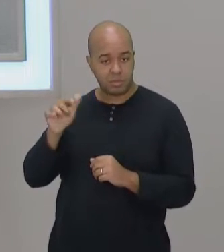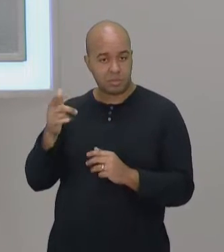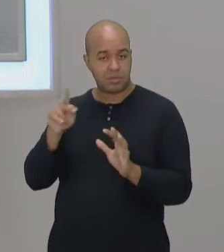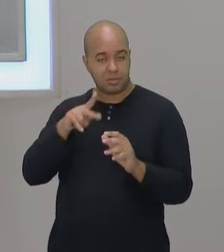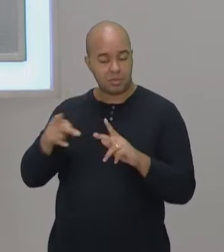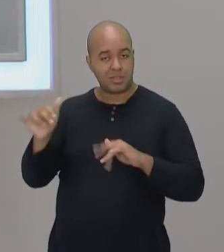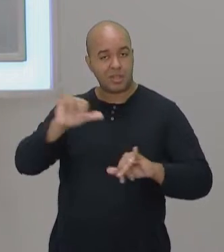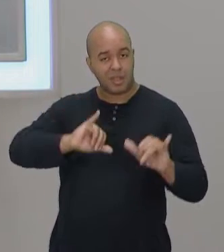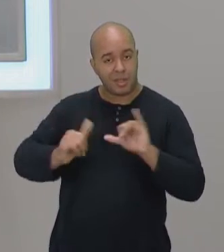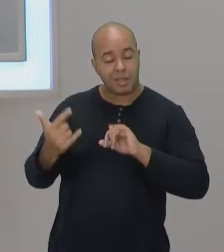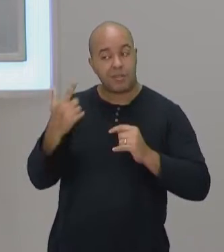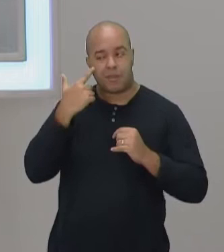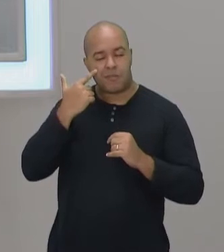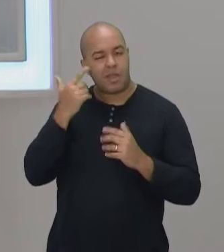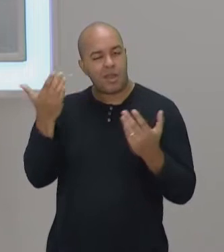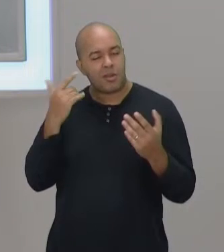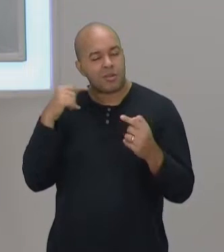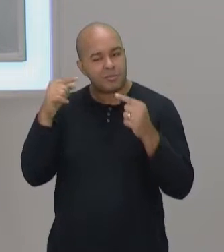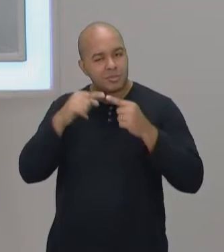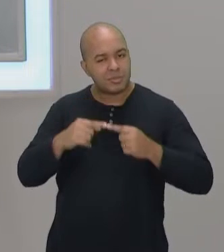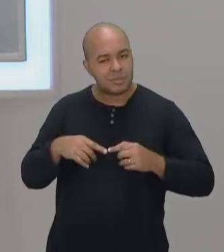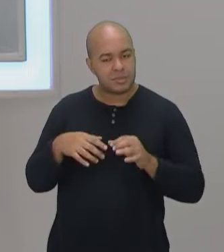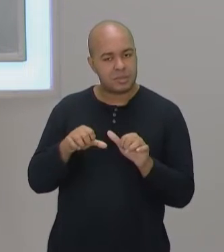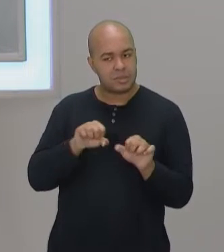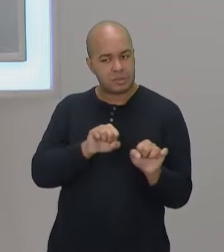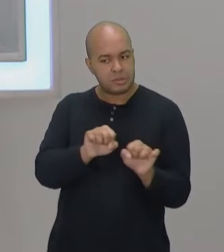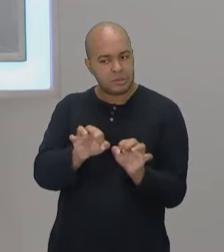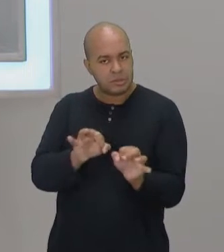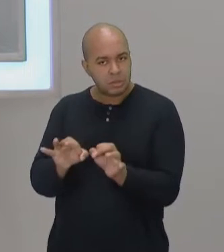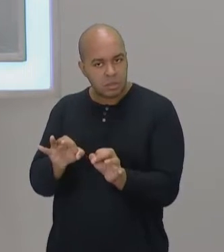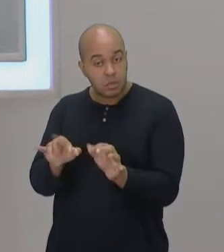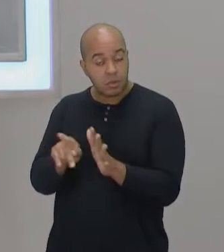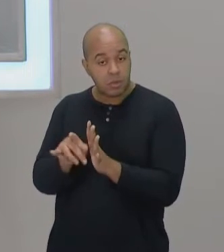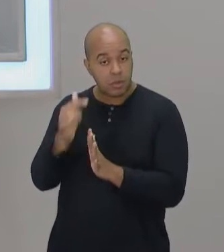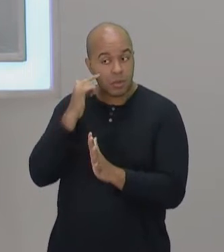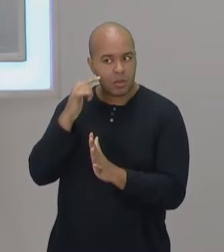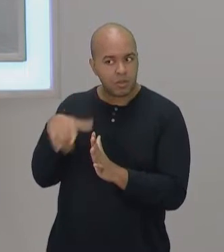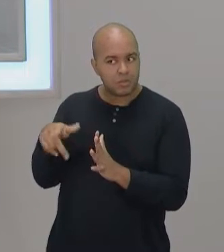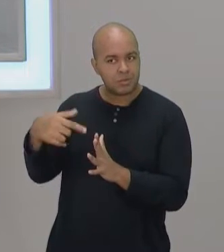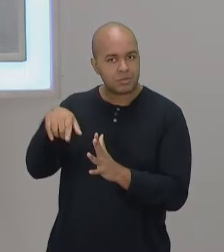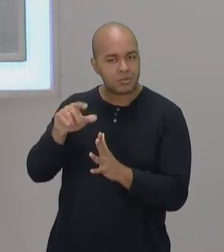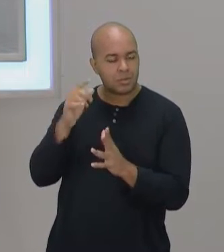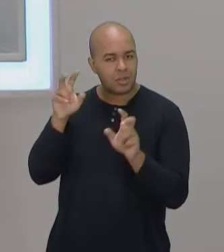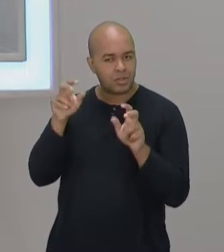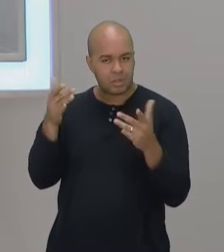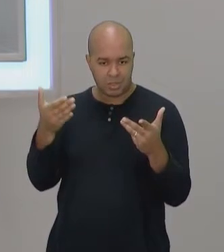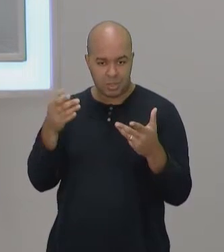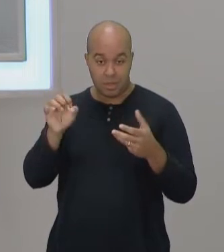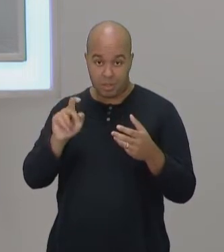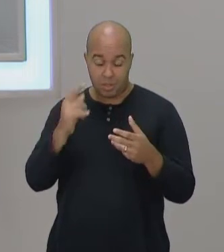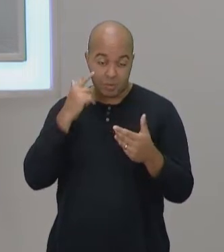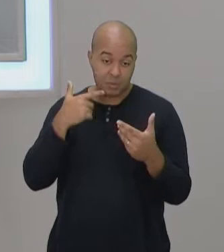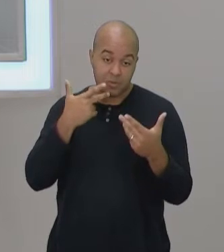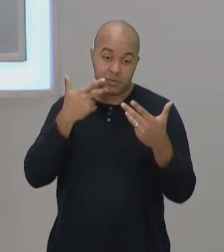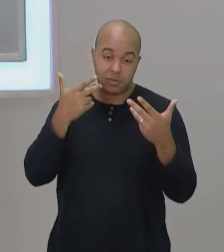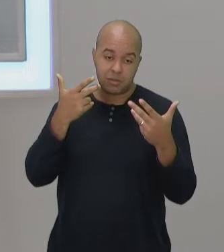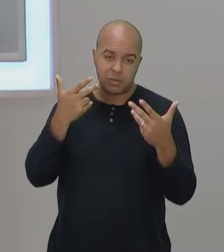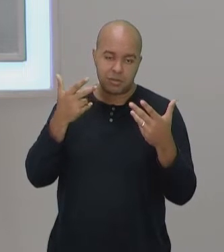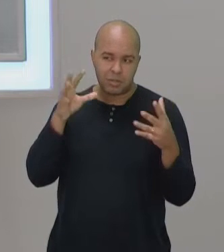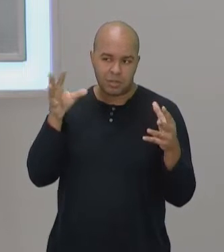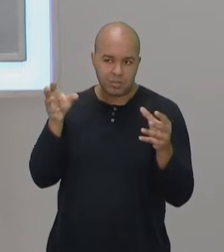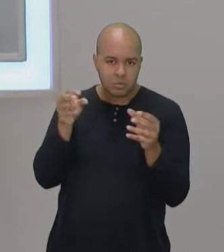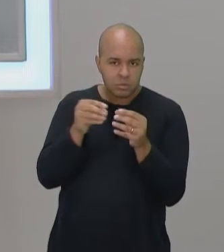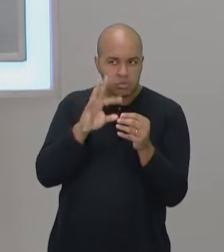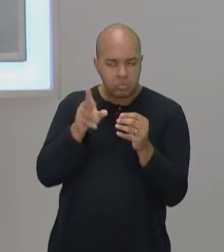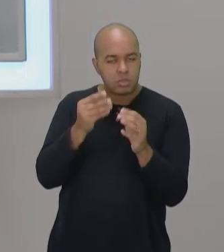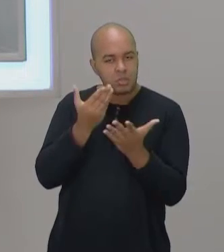de Química e nós vamos abordar a sistematização, do nosso assunto aqui. Ou seja, nós vamos reunir tudo